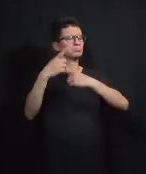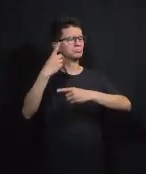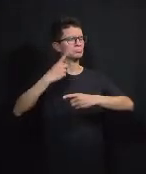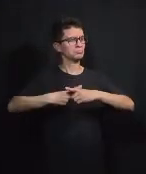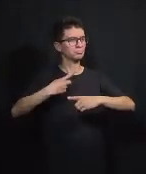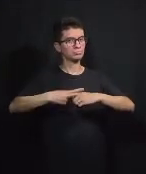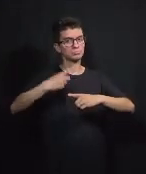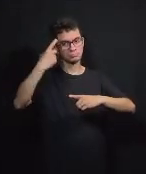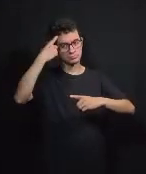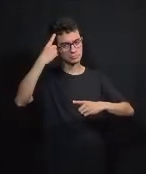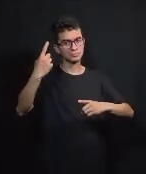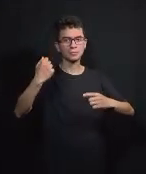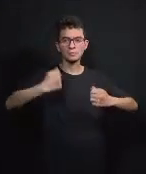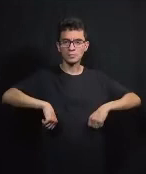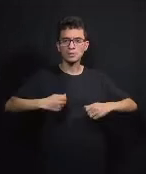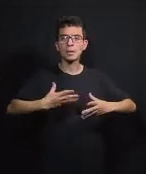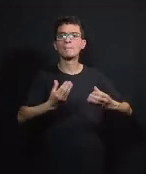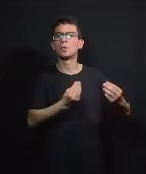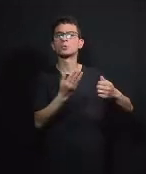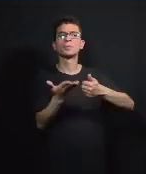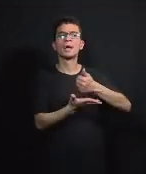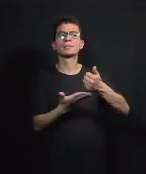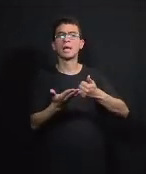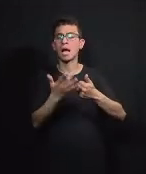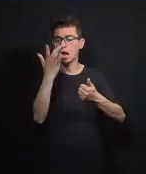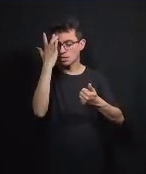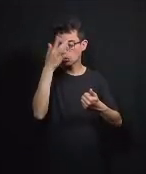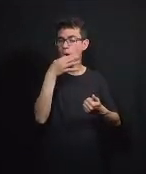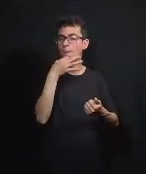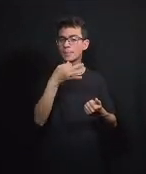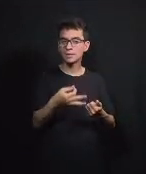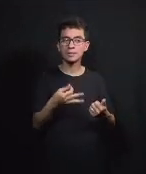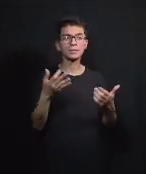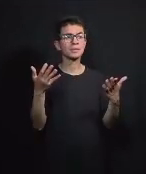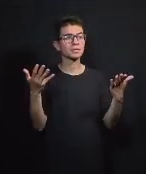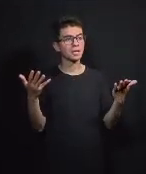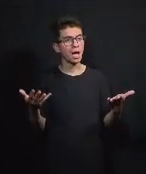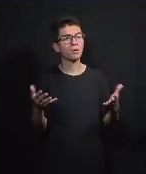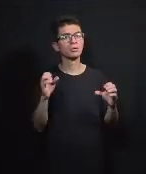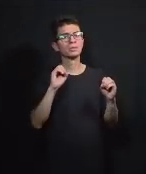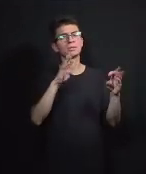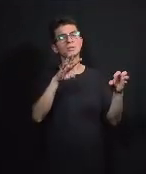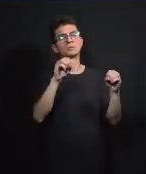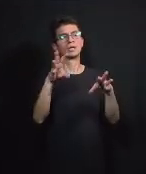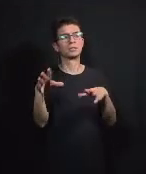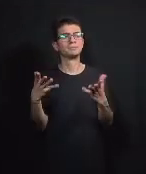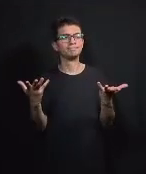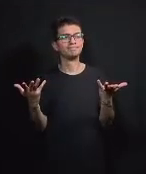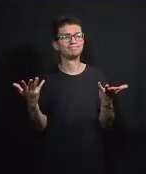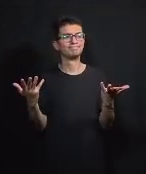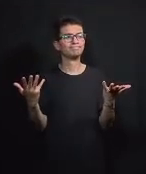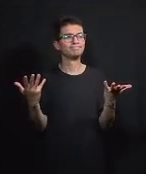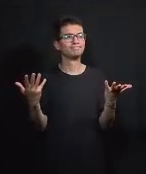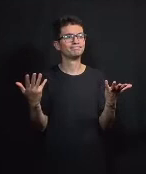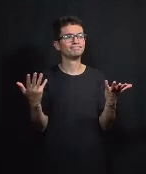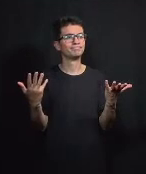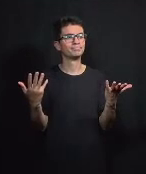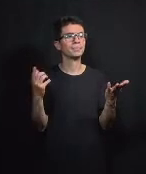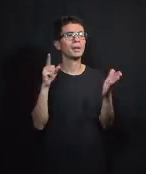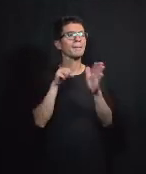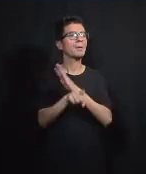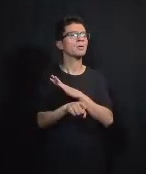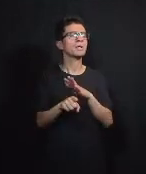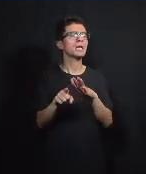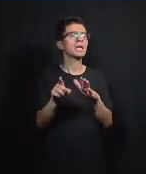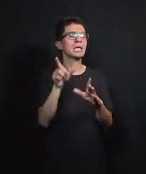tamanha necessidade básica, né, de renda e educacional, como é que o cidadão vai